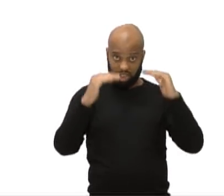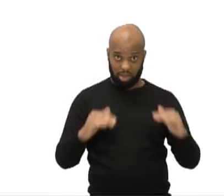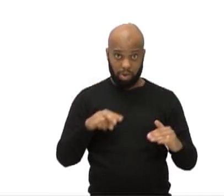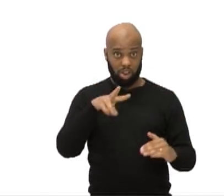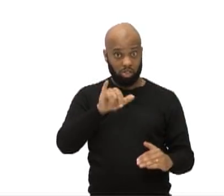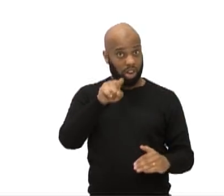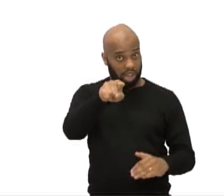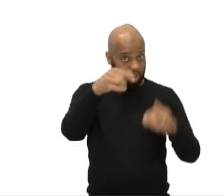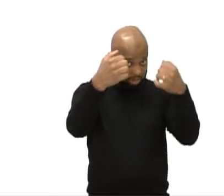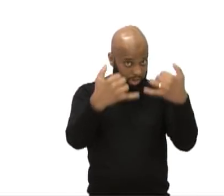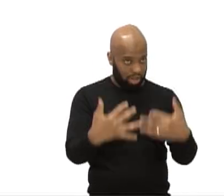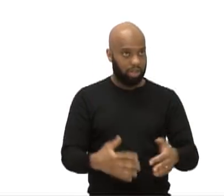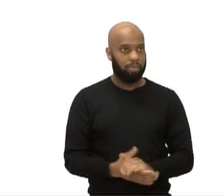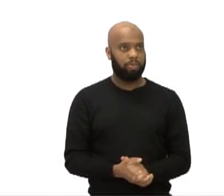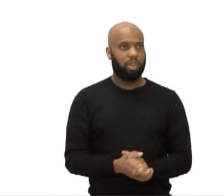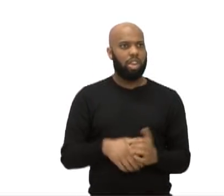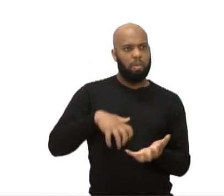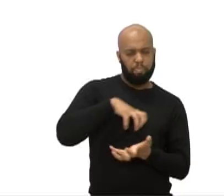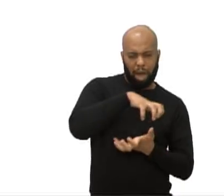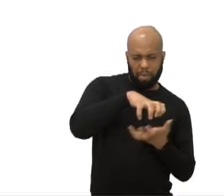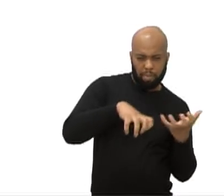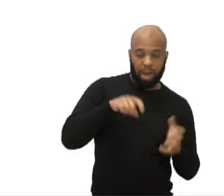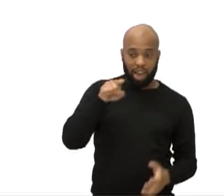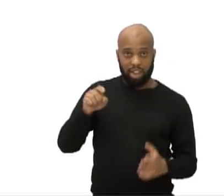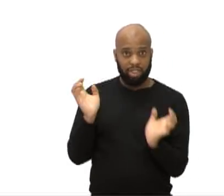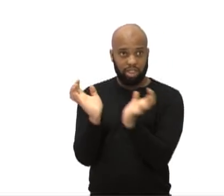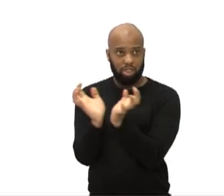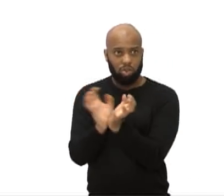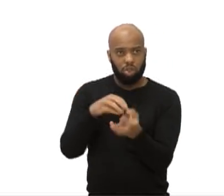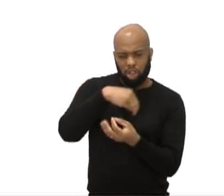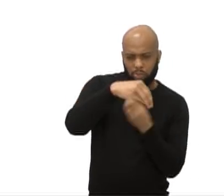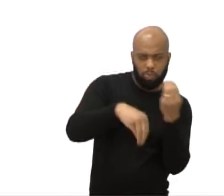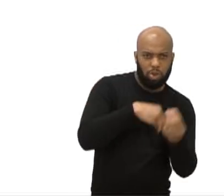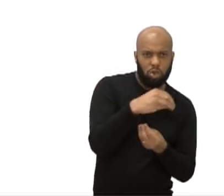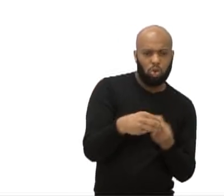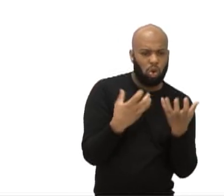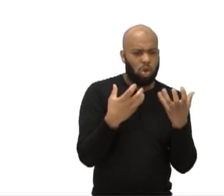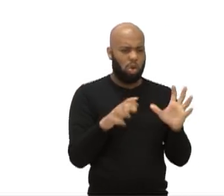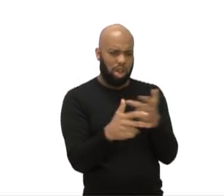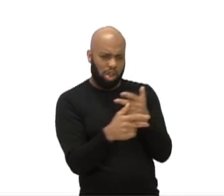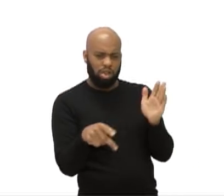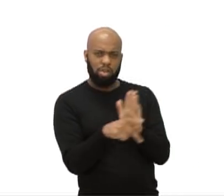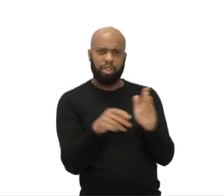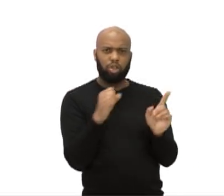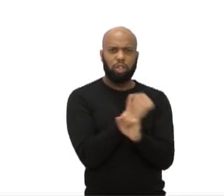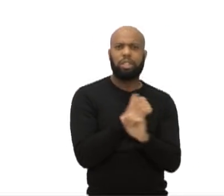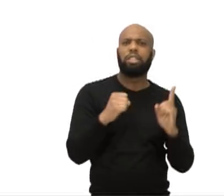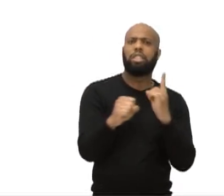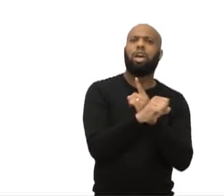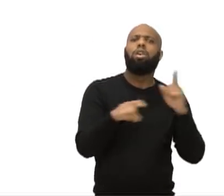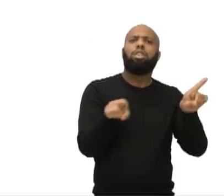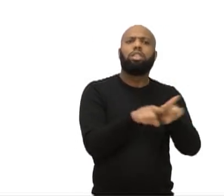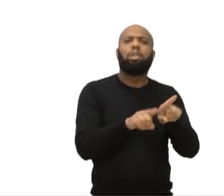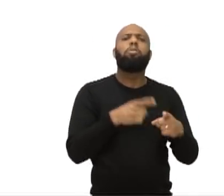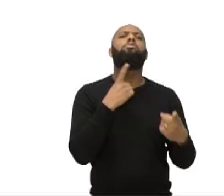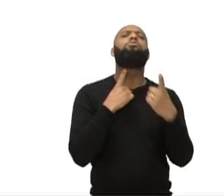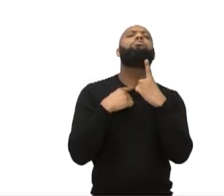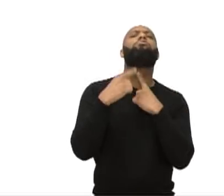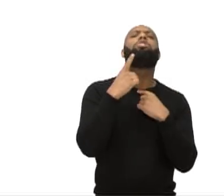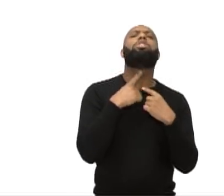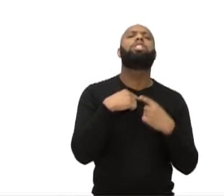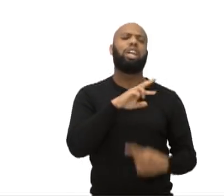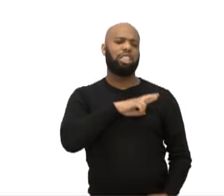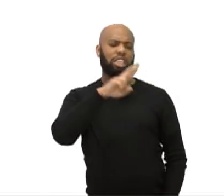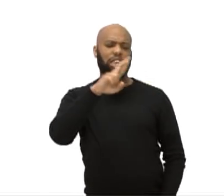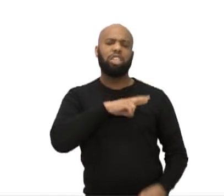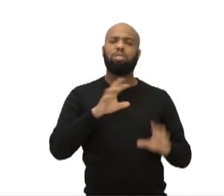você vai ter que explicar. A revolta dos malês foi um misto de indignação social com vontade de liberdade religiosa. Mais